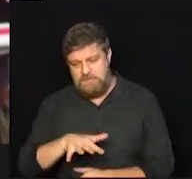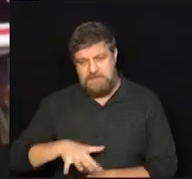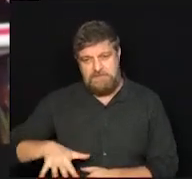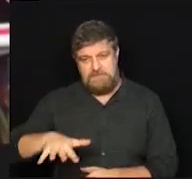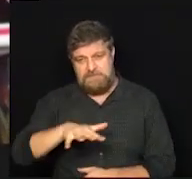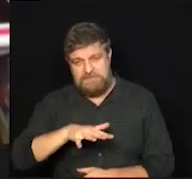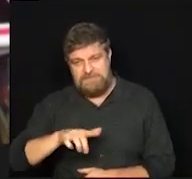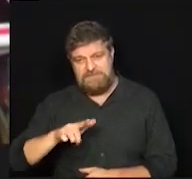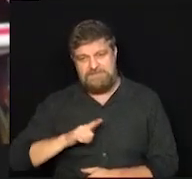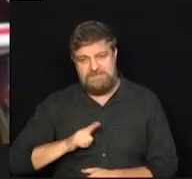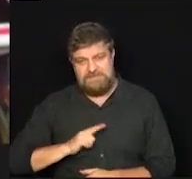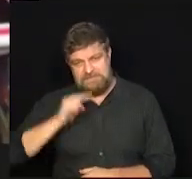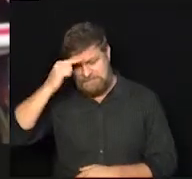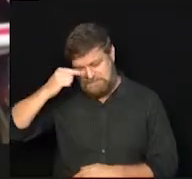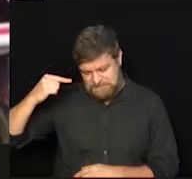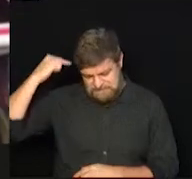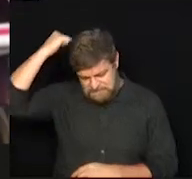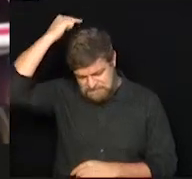aí